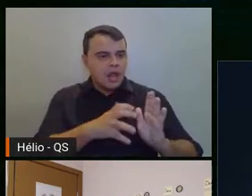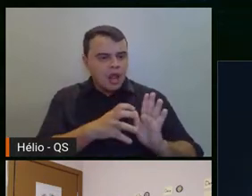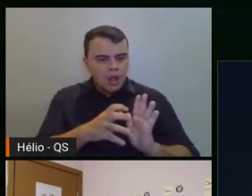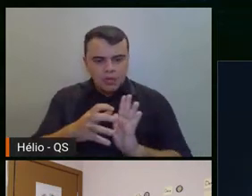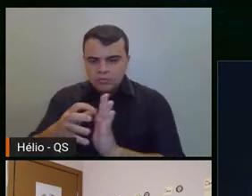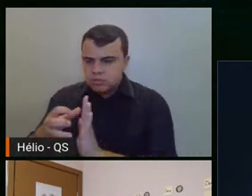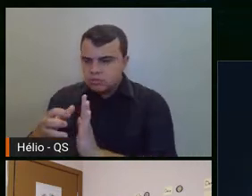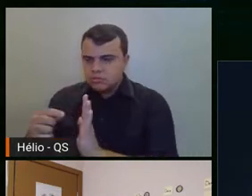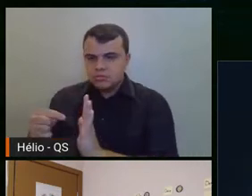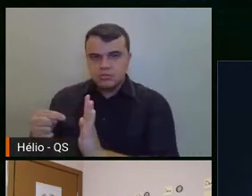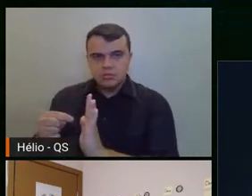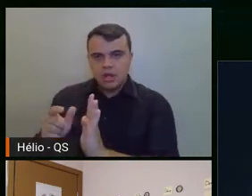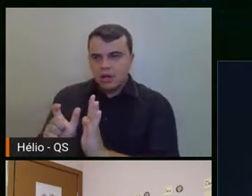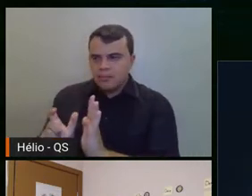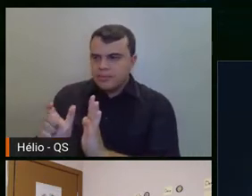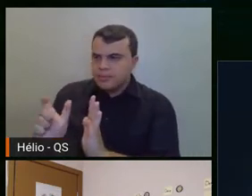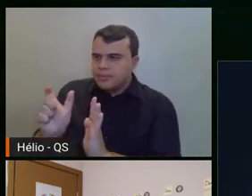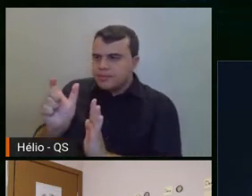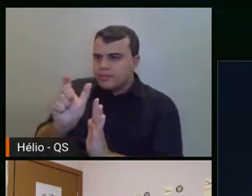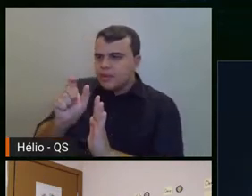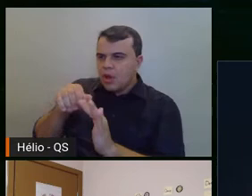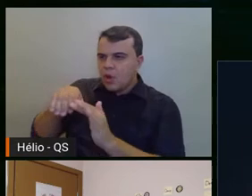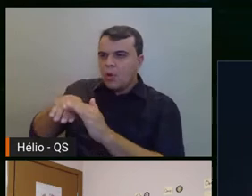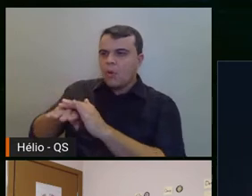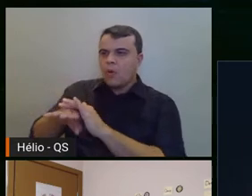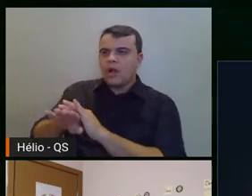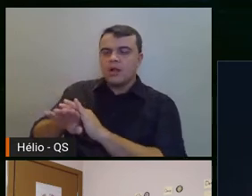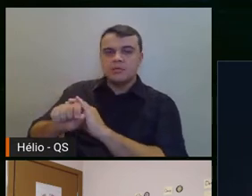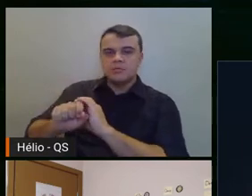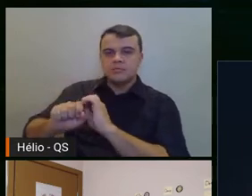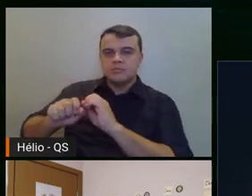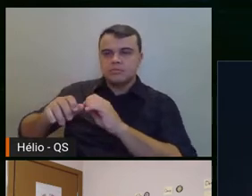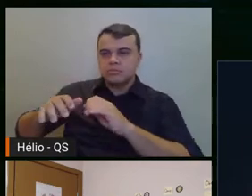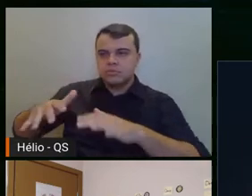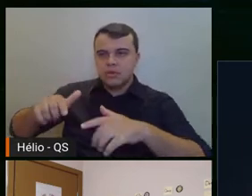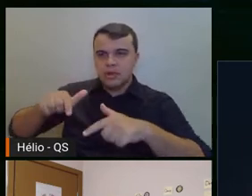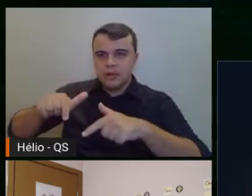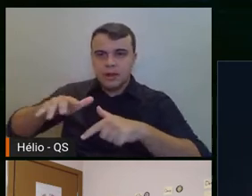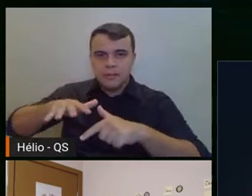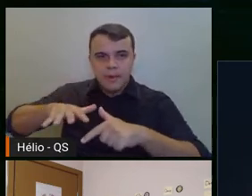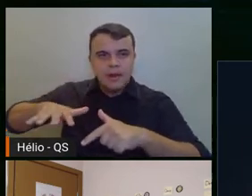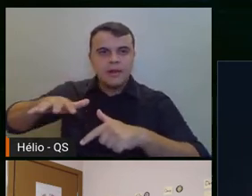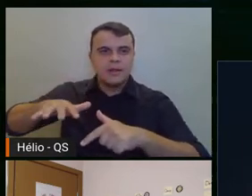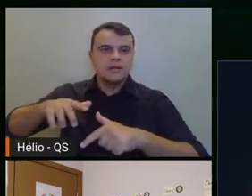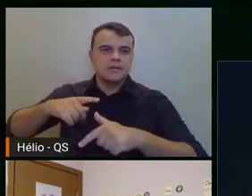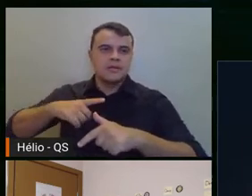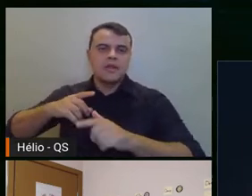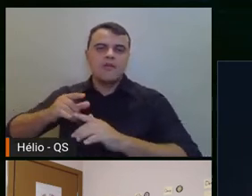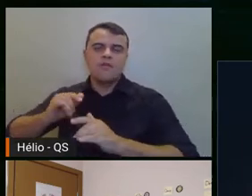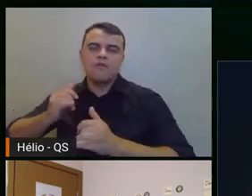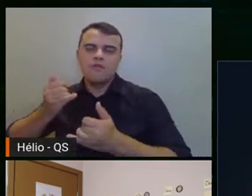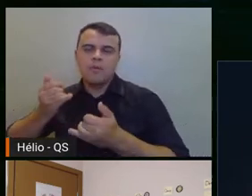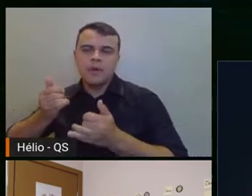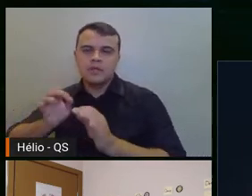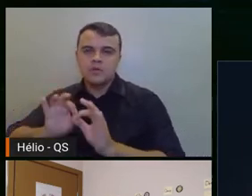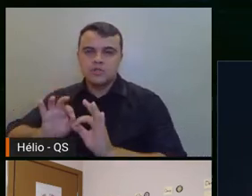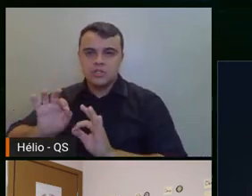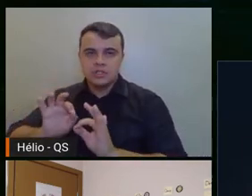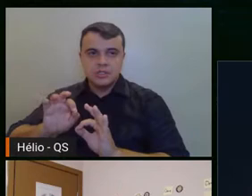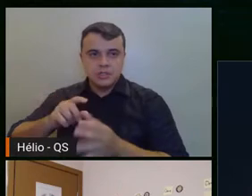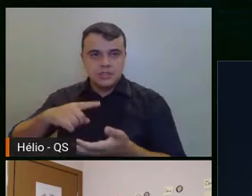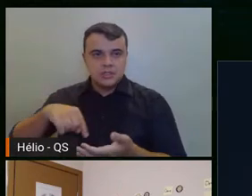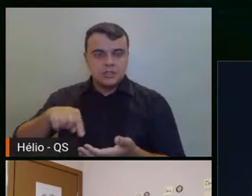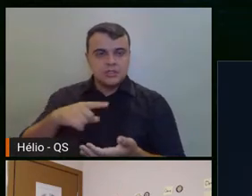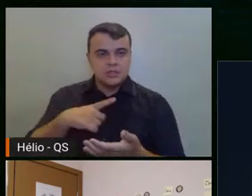né E como é que você replica esses containers como é que você trabalha como é que você gerencia esses